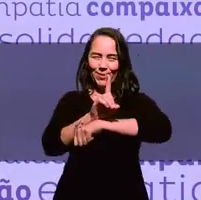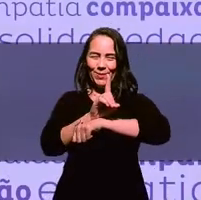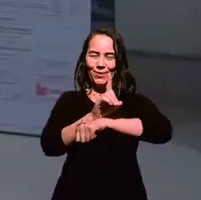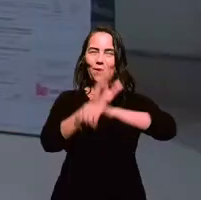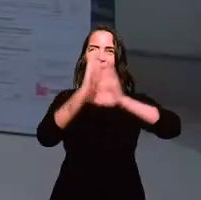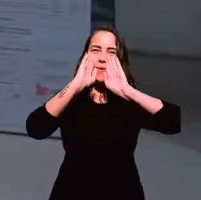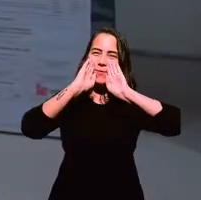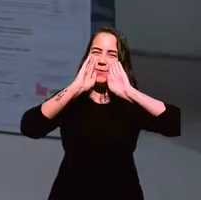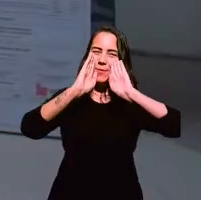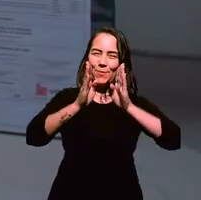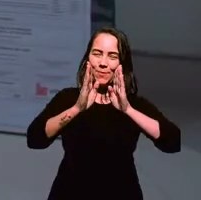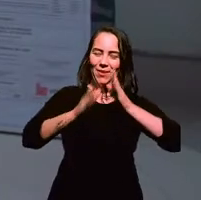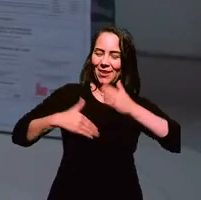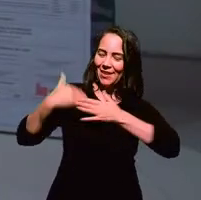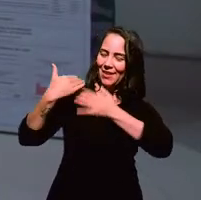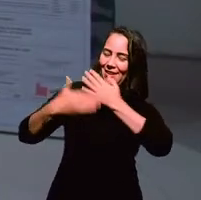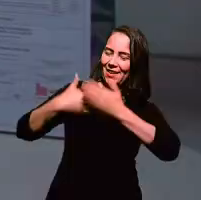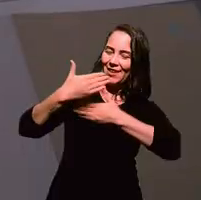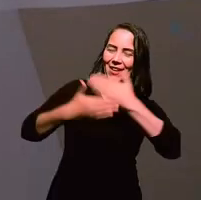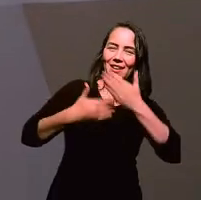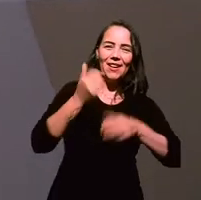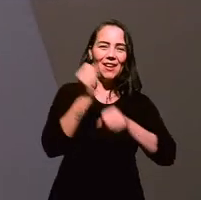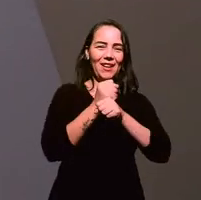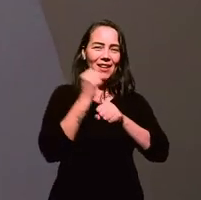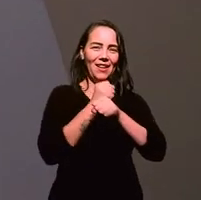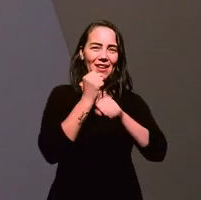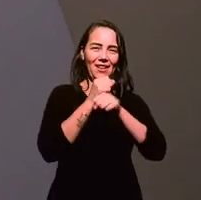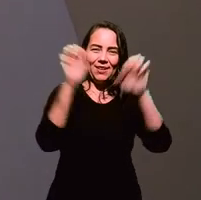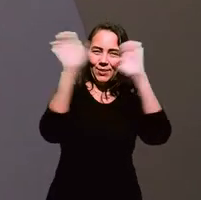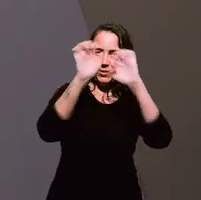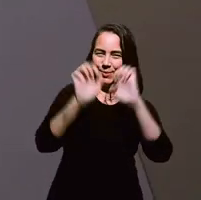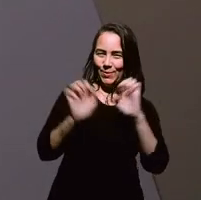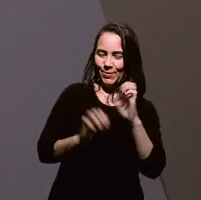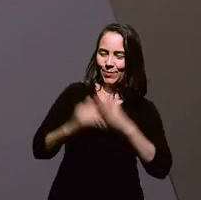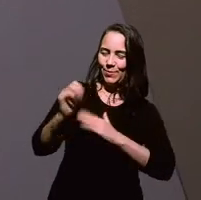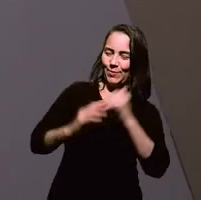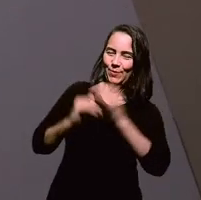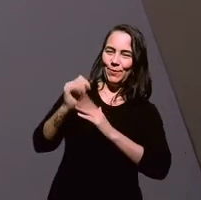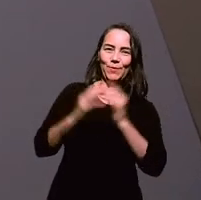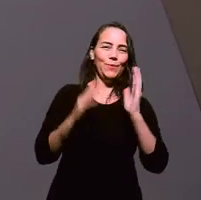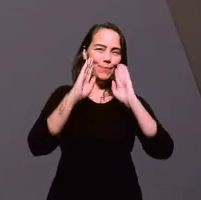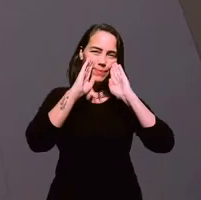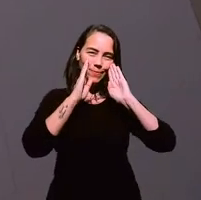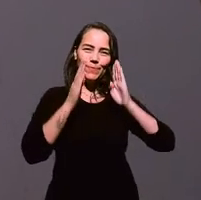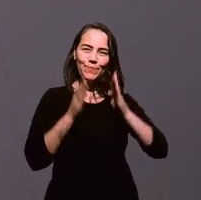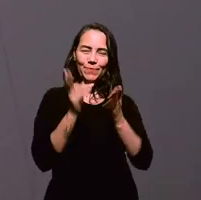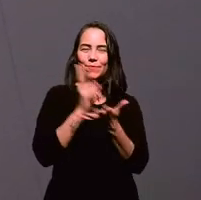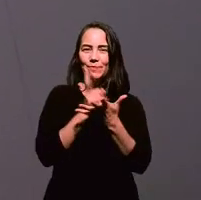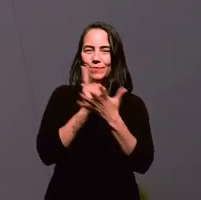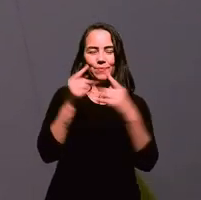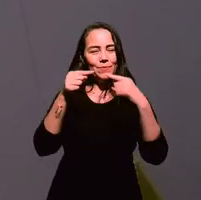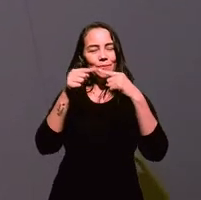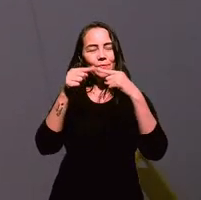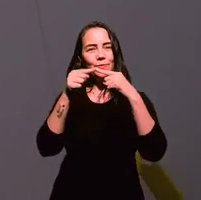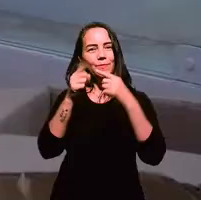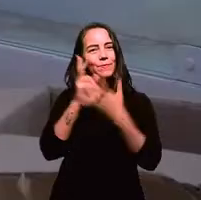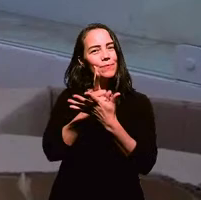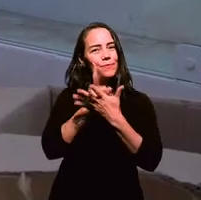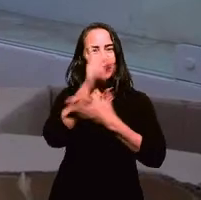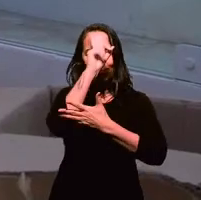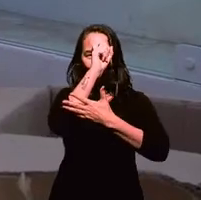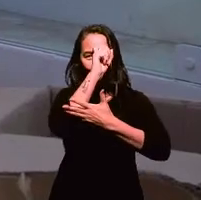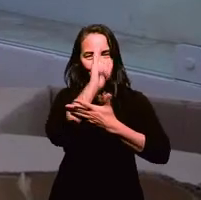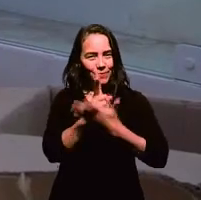norte para uma sequência de obras com uma certa lógica, mantendo o hospital